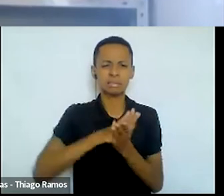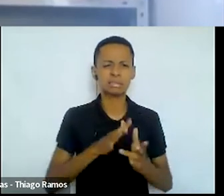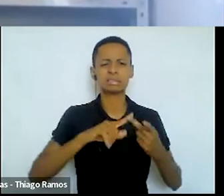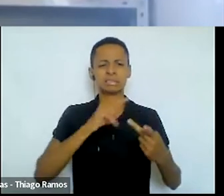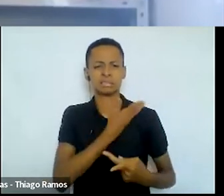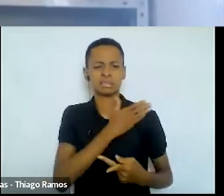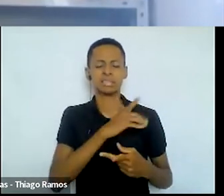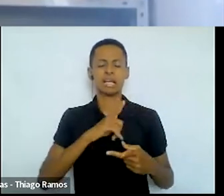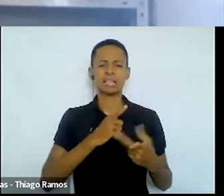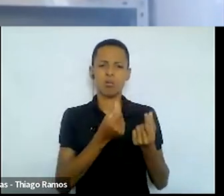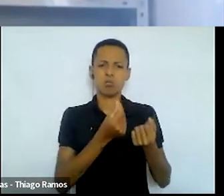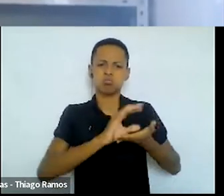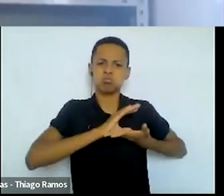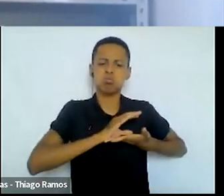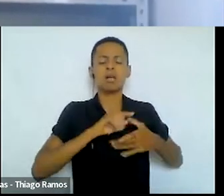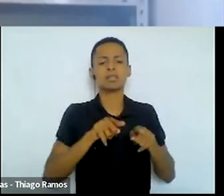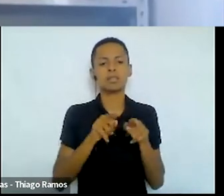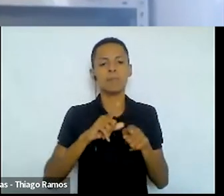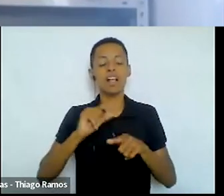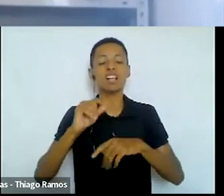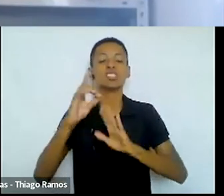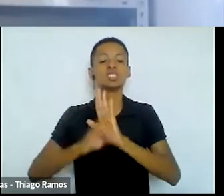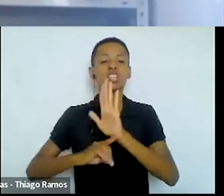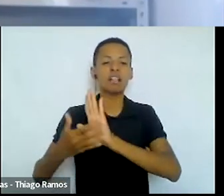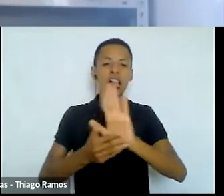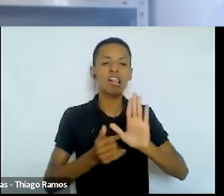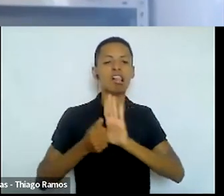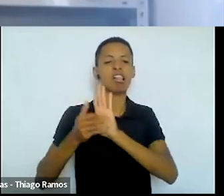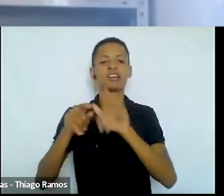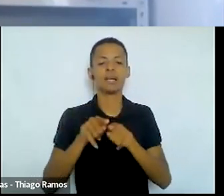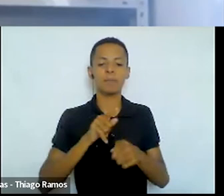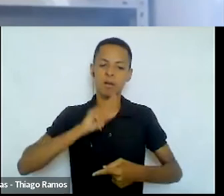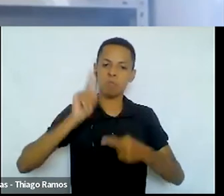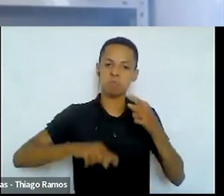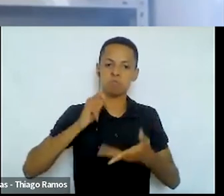de renda, sabotadora de direitos e que obriga muitos